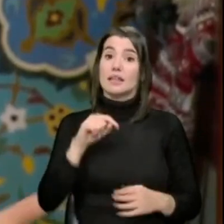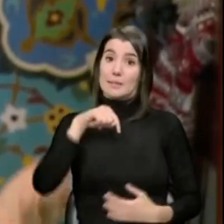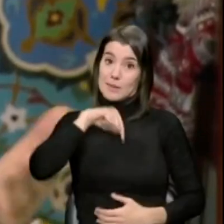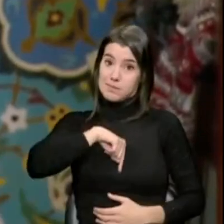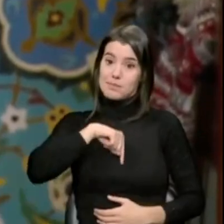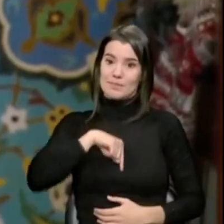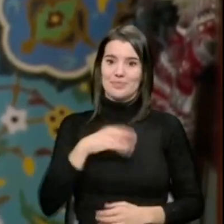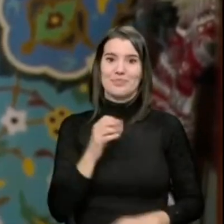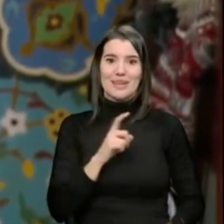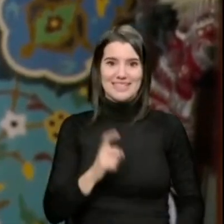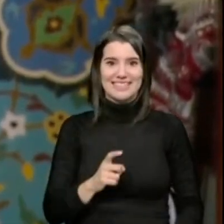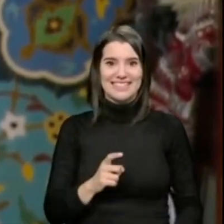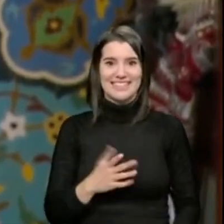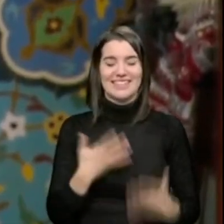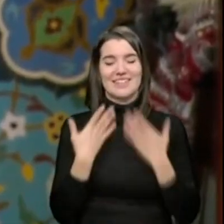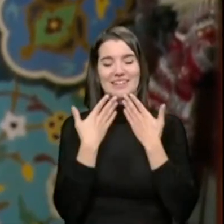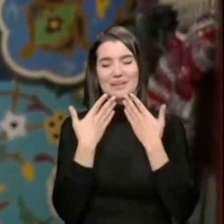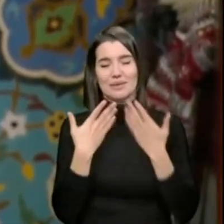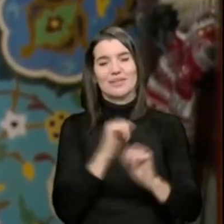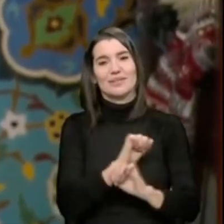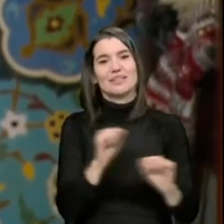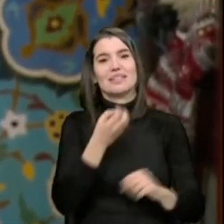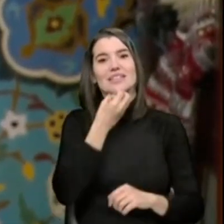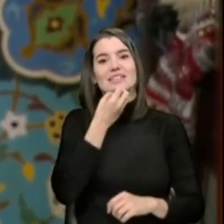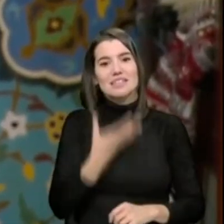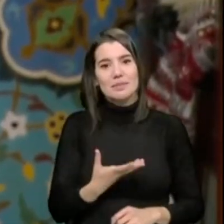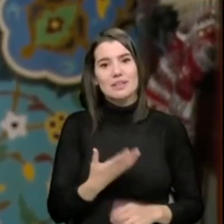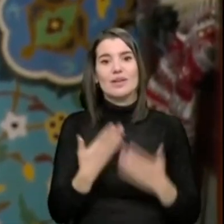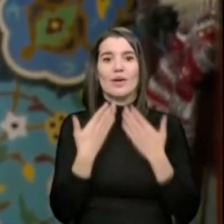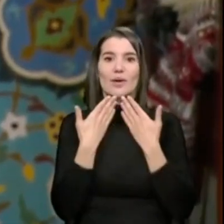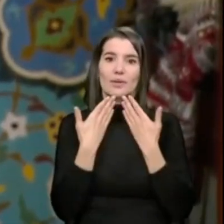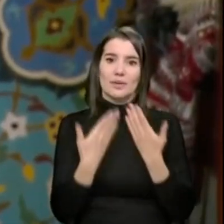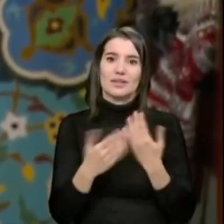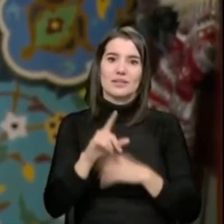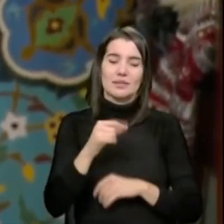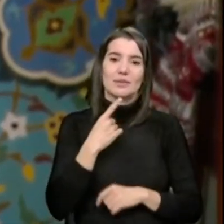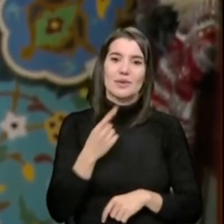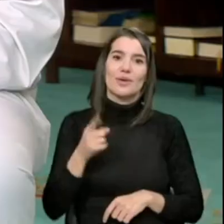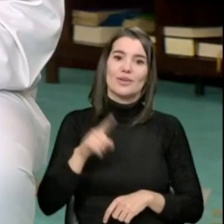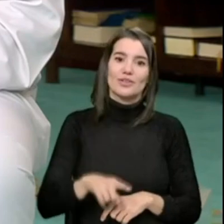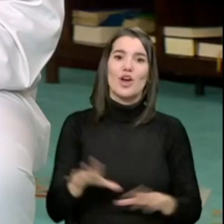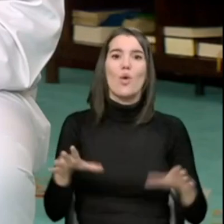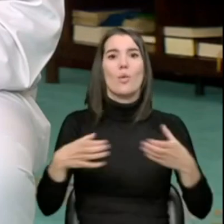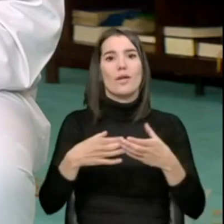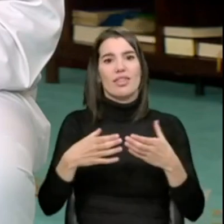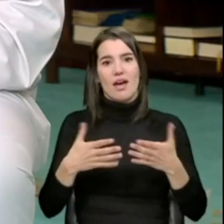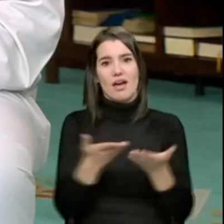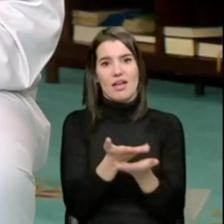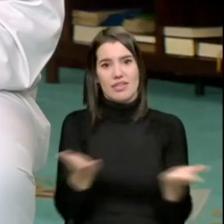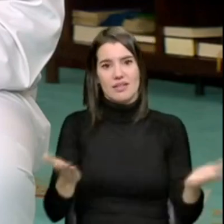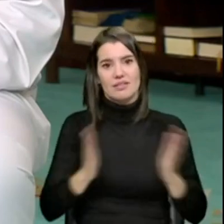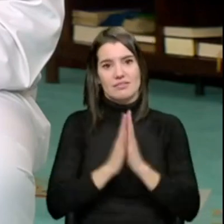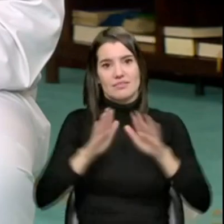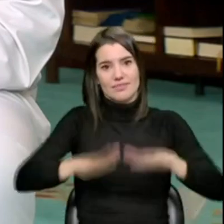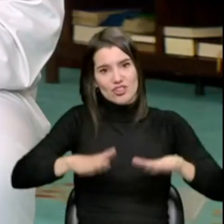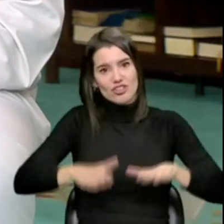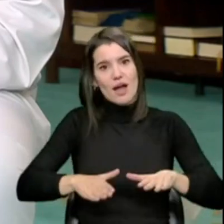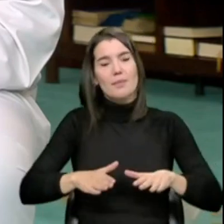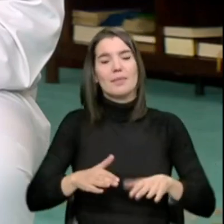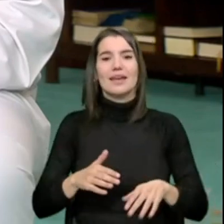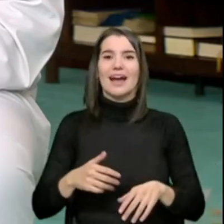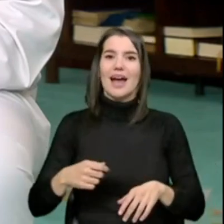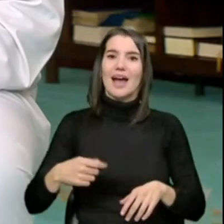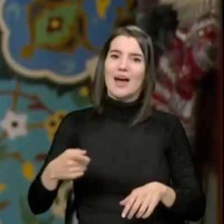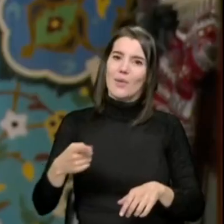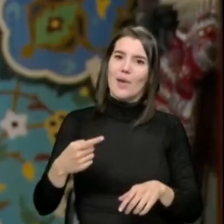interior. Obrigado pela vossa simpatia. Obrigado também, mais uma vez, à comunidade islâmica por nos ter desafiado